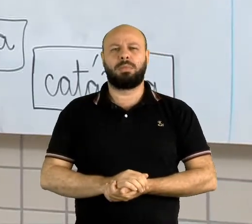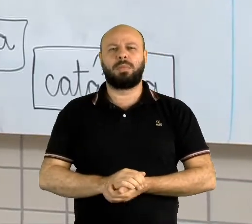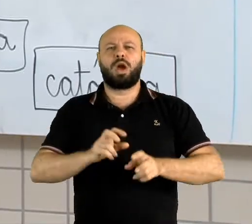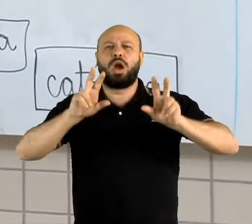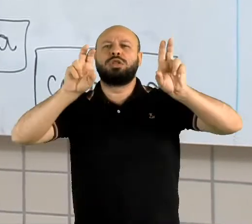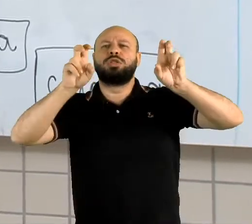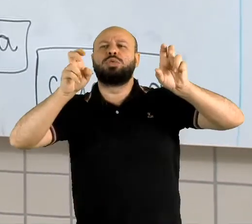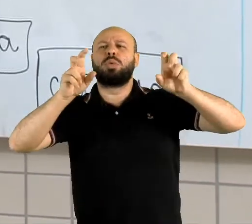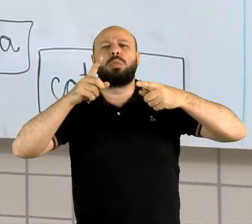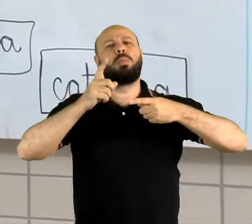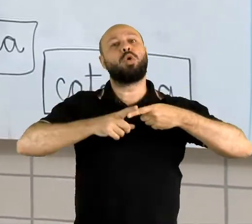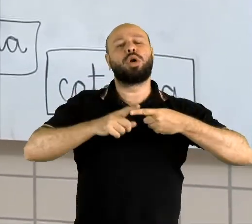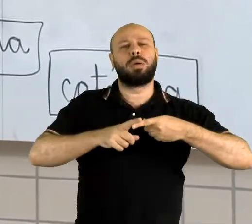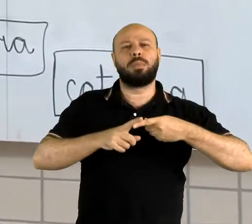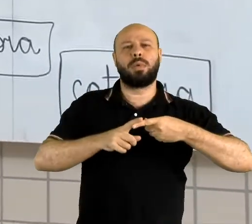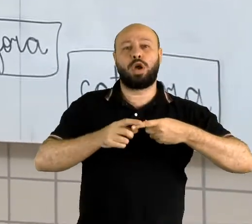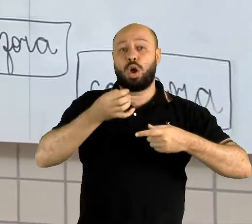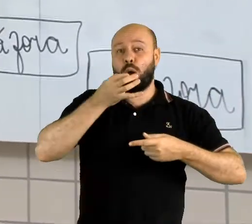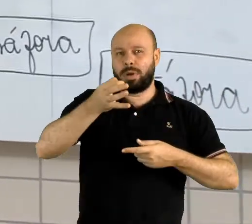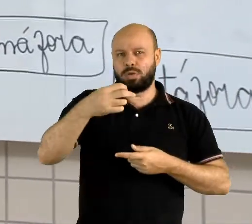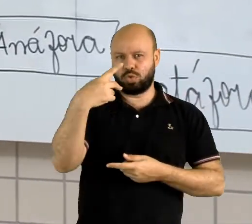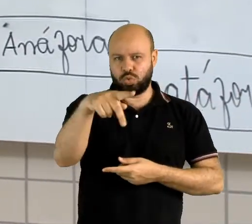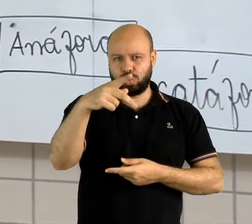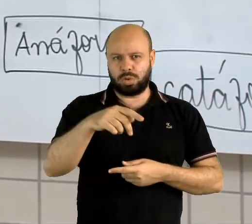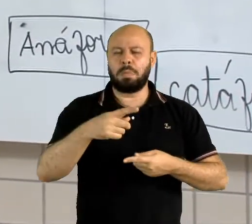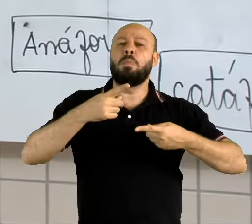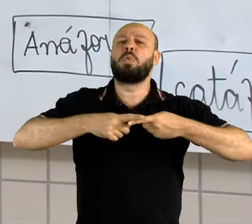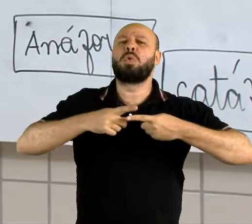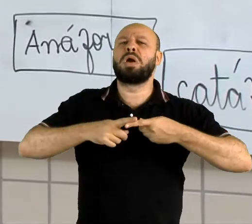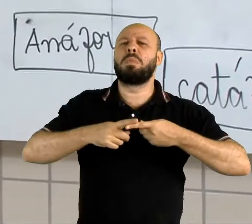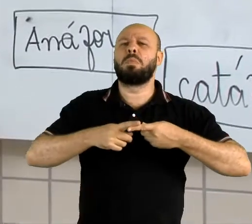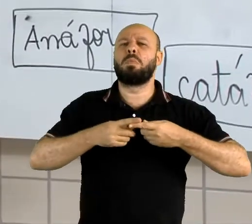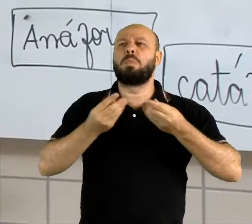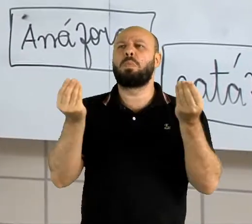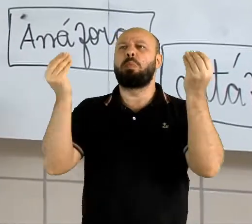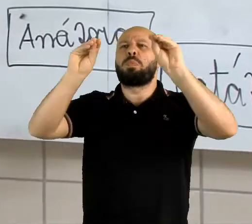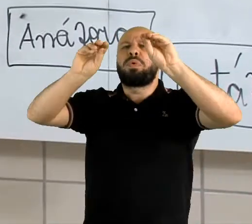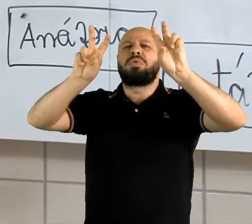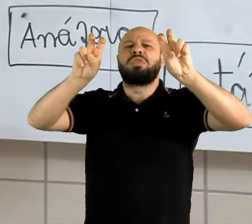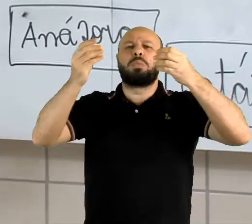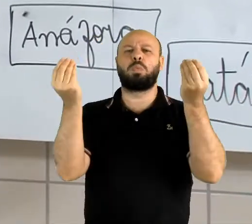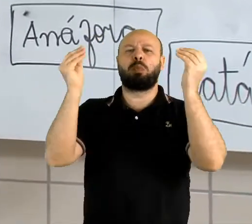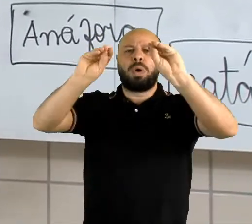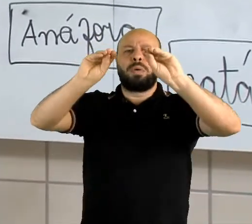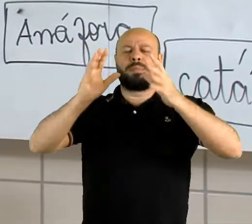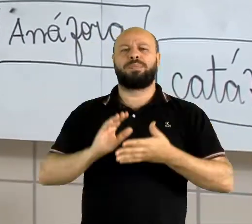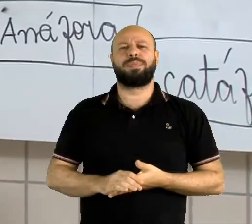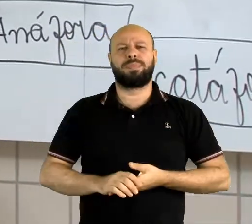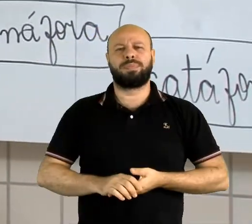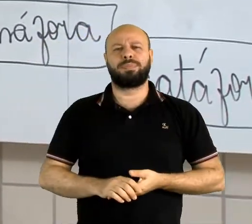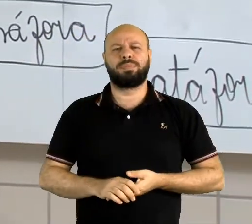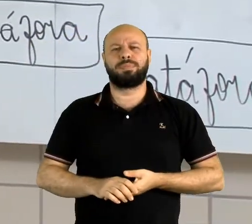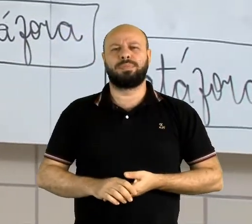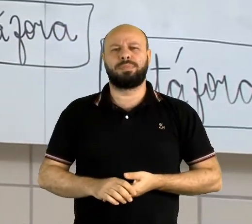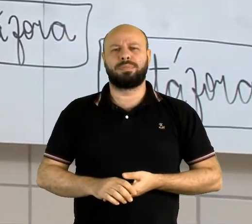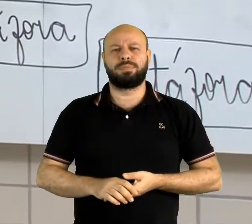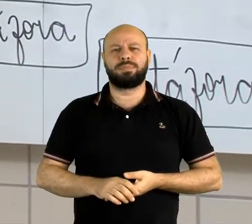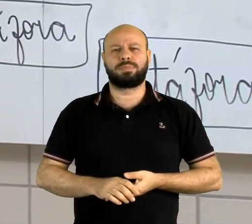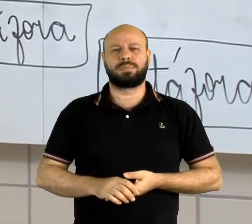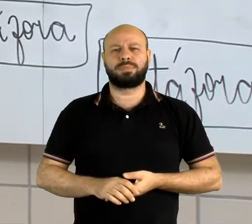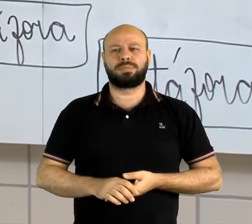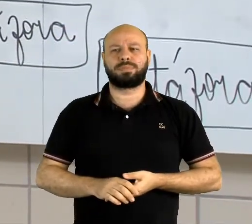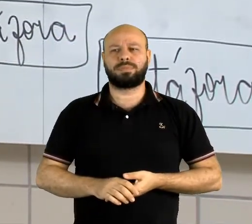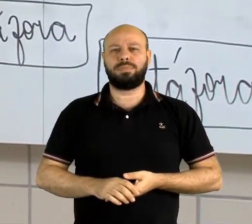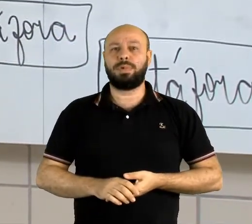seu ponto de vista. Por que você acha que eles deram esse título? Conheça uma espécie de libélula ameaçada.